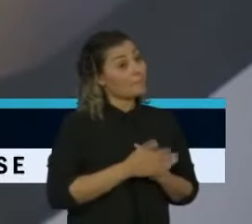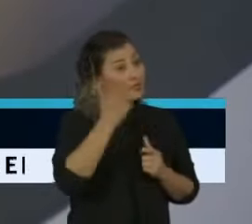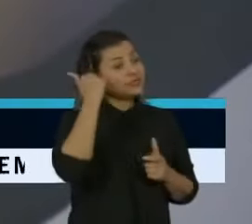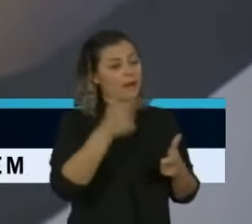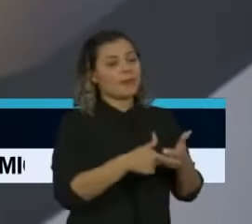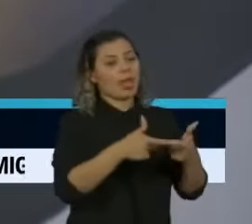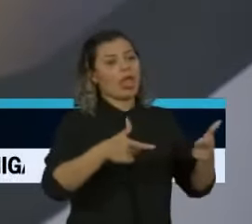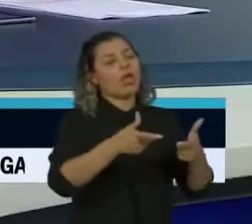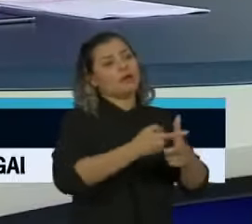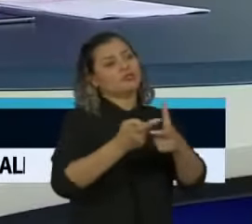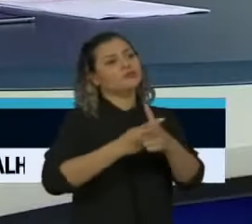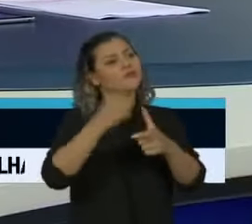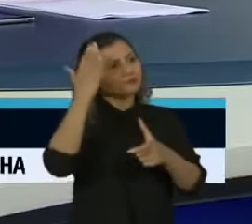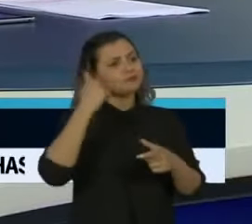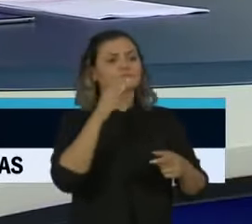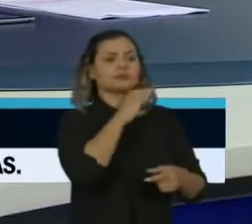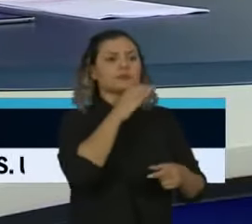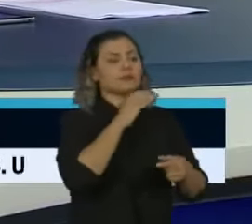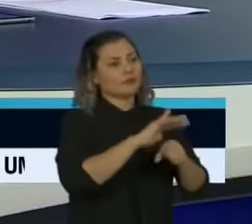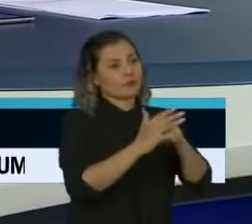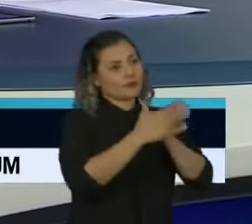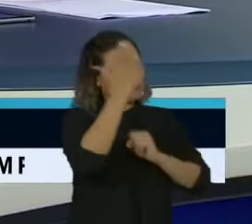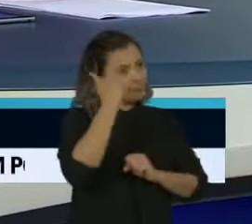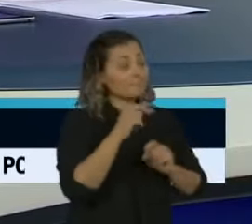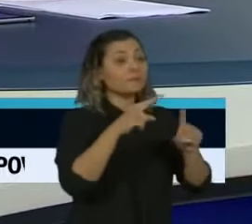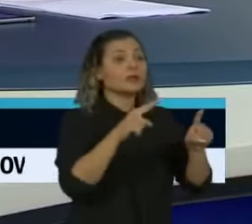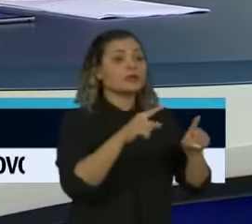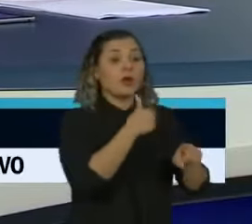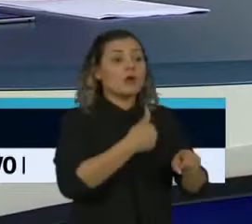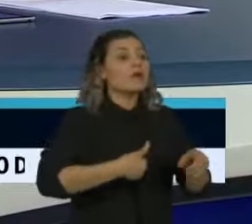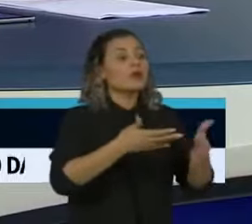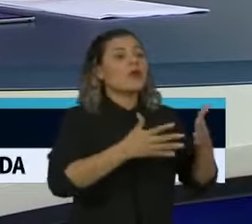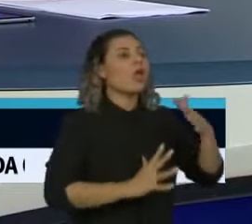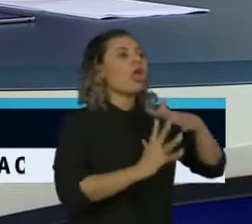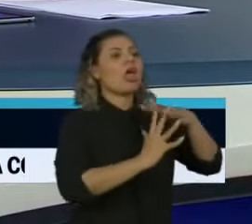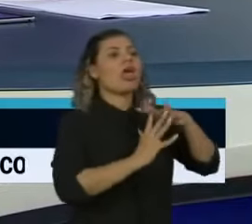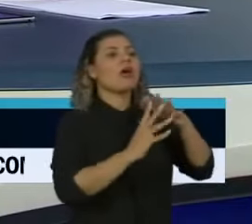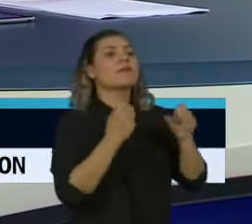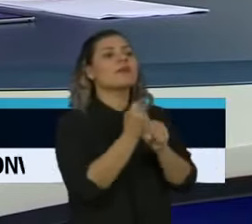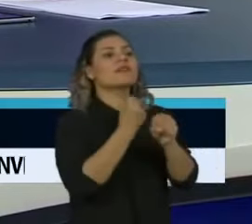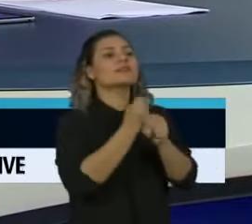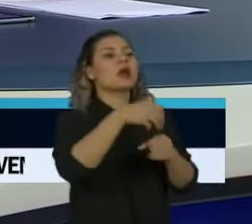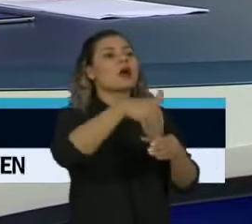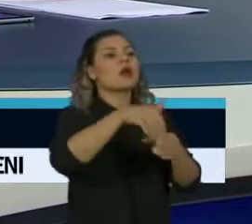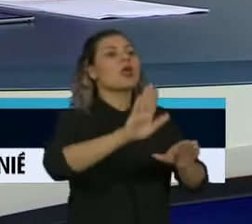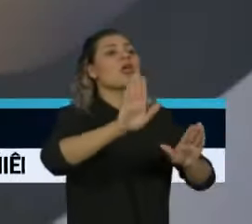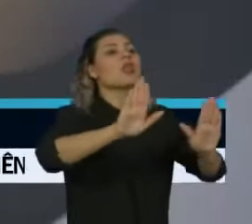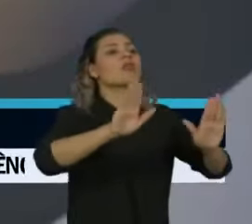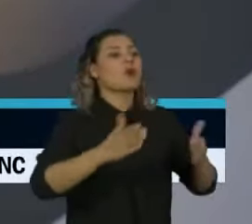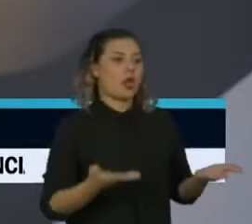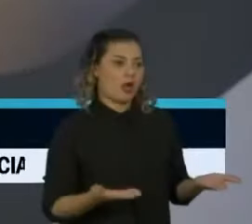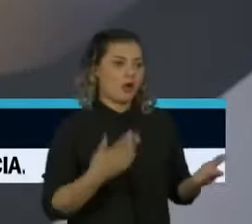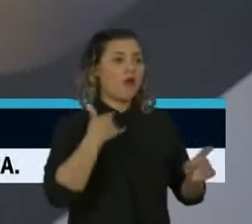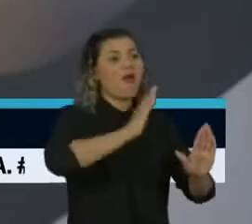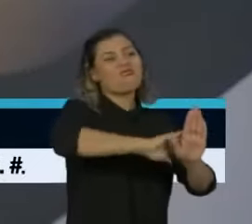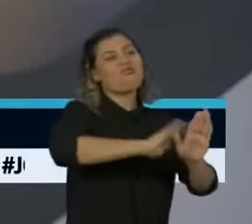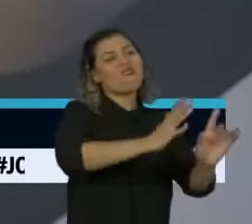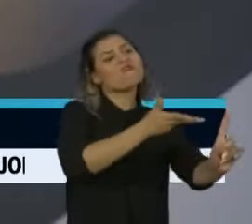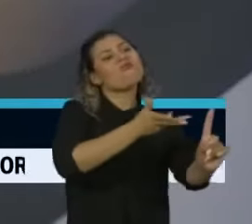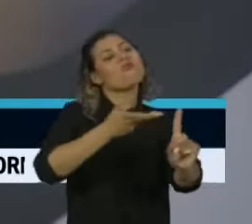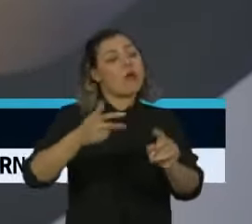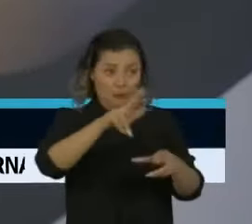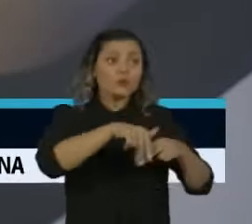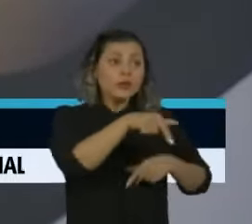da situação de emergência. Só que o que o governo quer é furar o teto de gastos para fazer a obra eleitoreira, né? É para abastecer